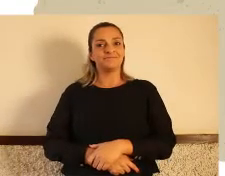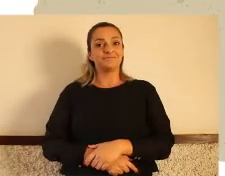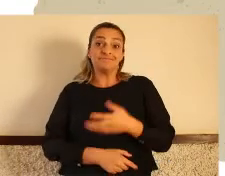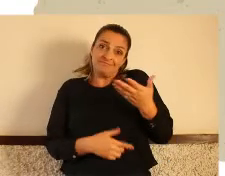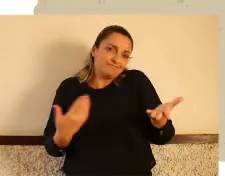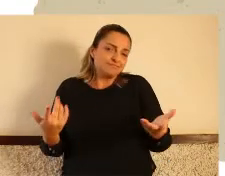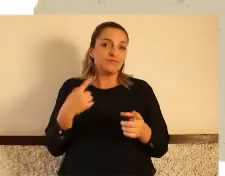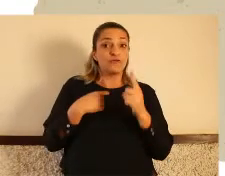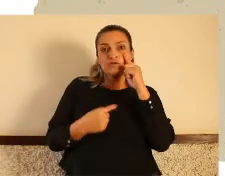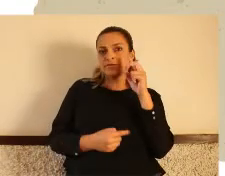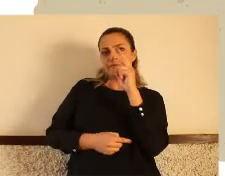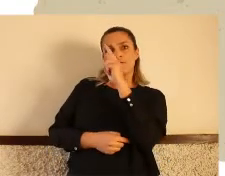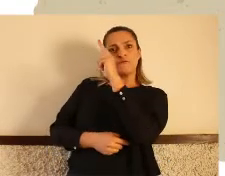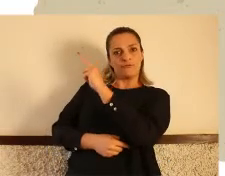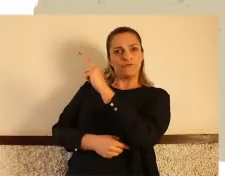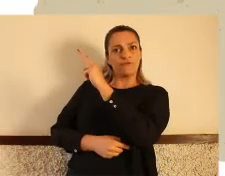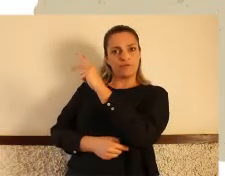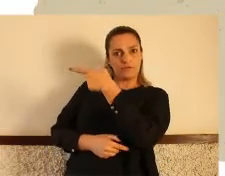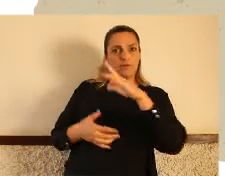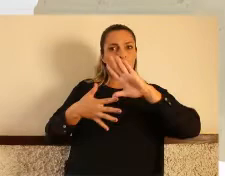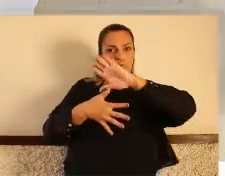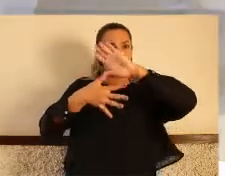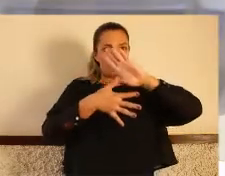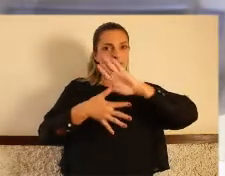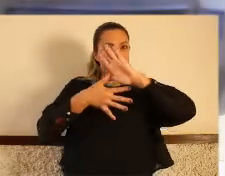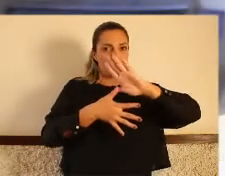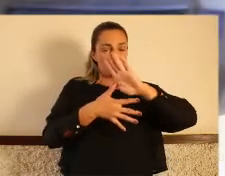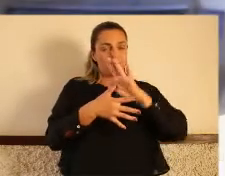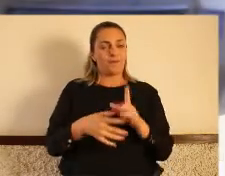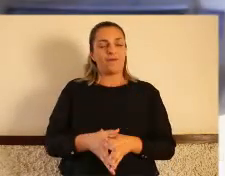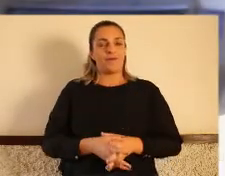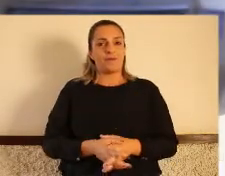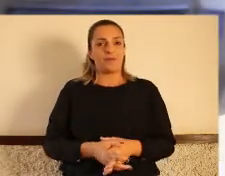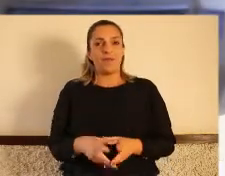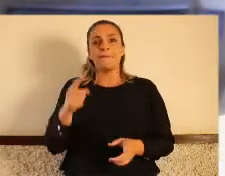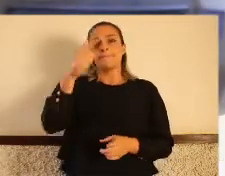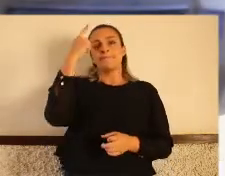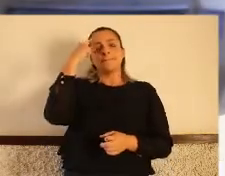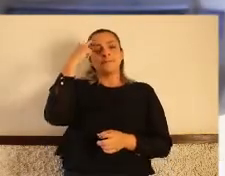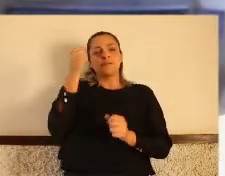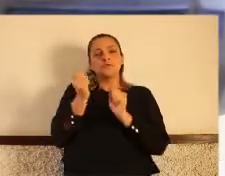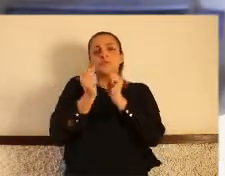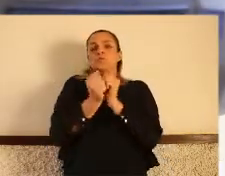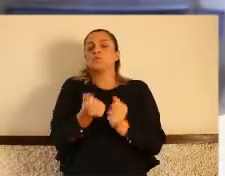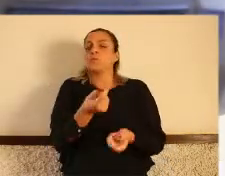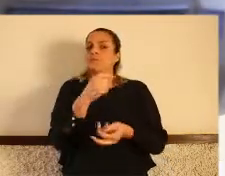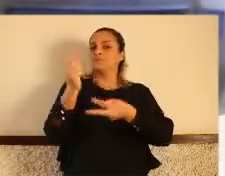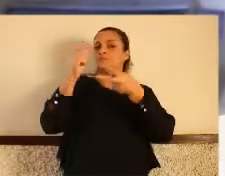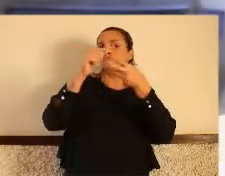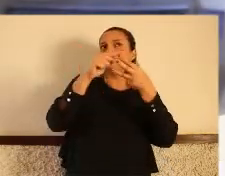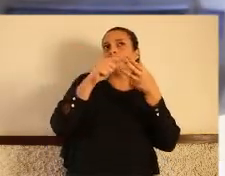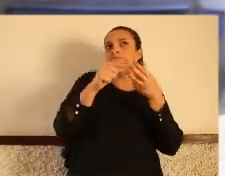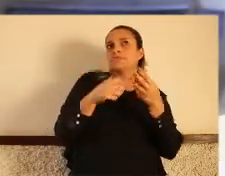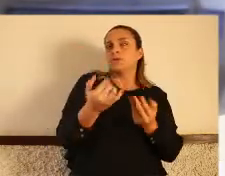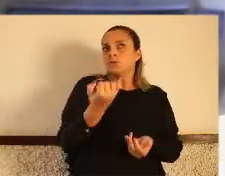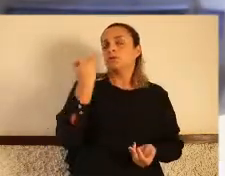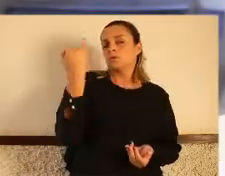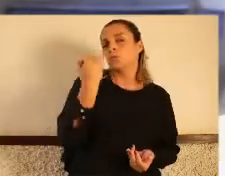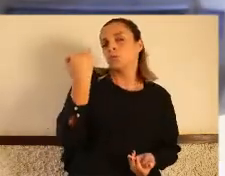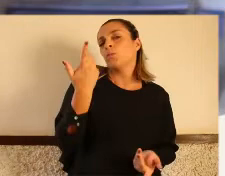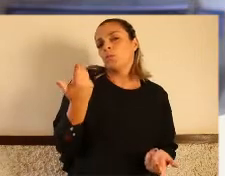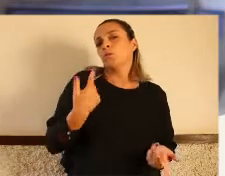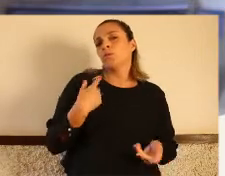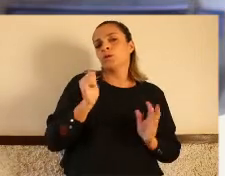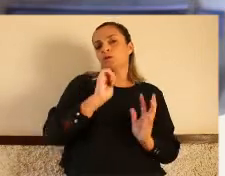E ao mesmo tempo que você visualiza esse mapa, pensem comigo três situações importantes